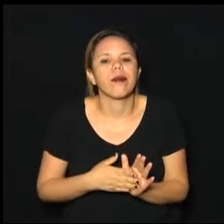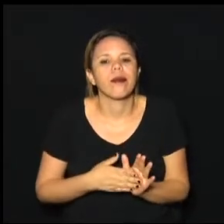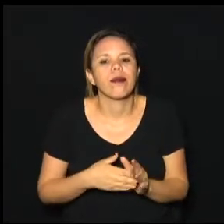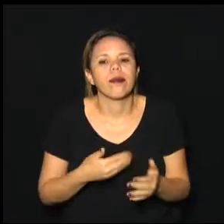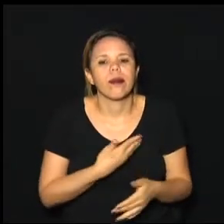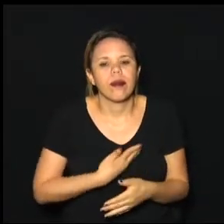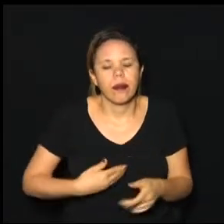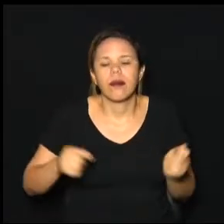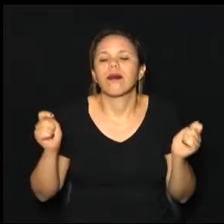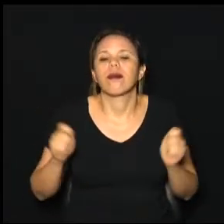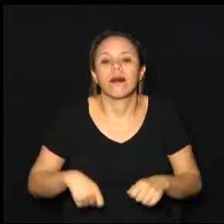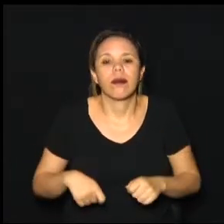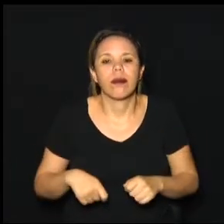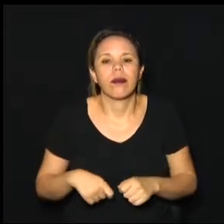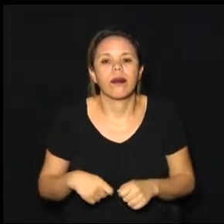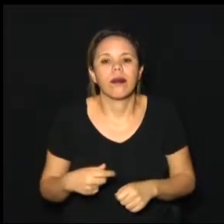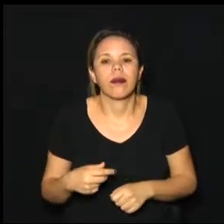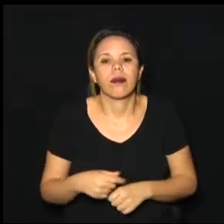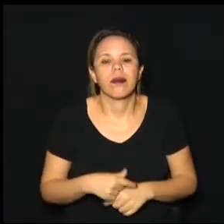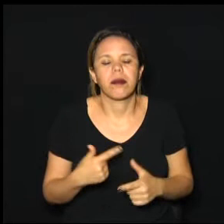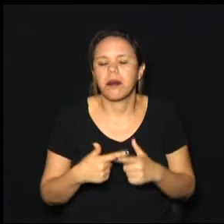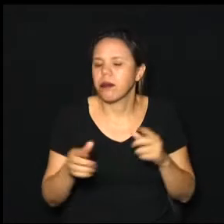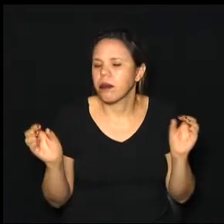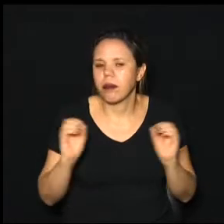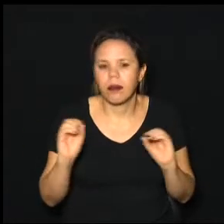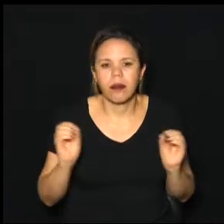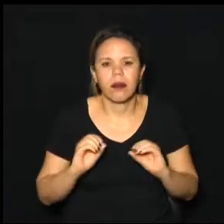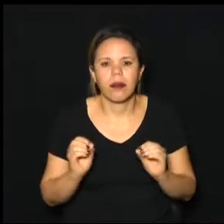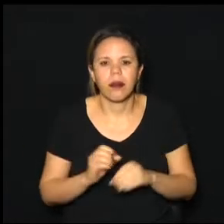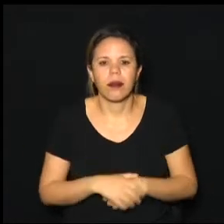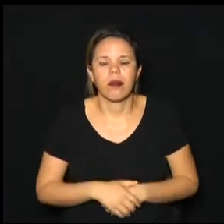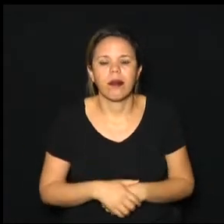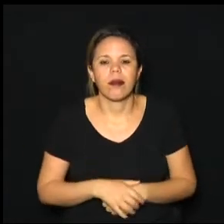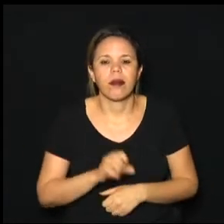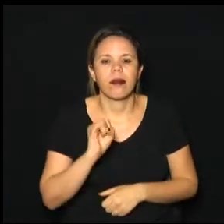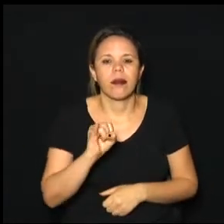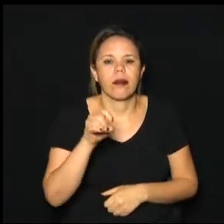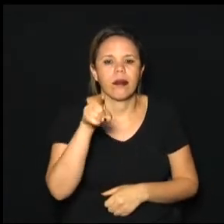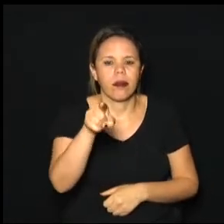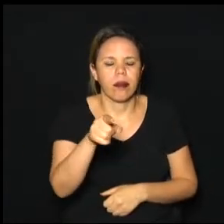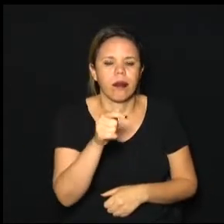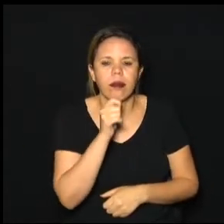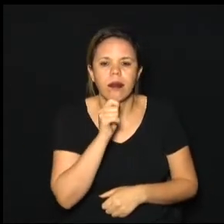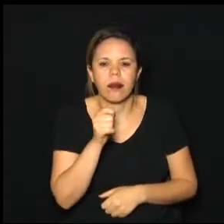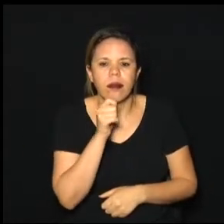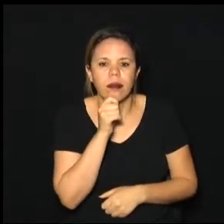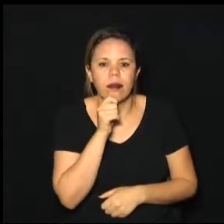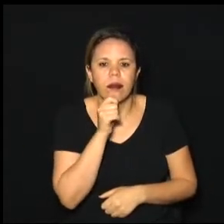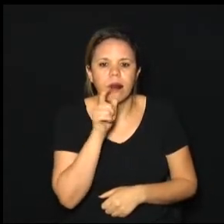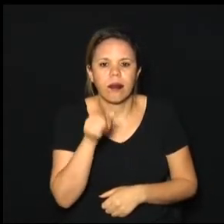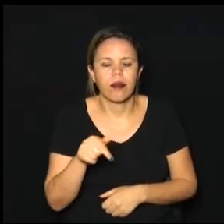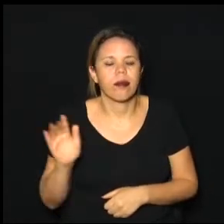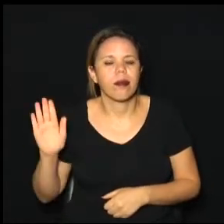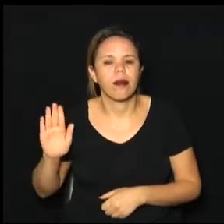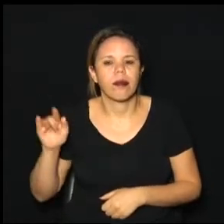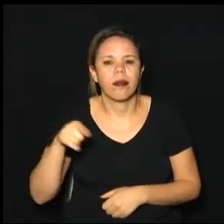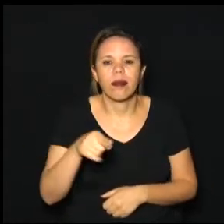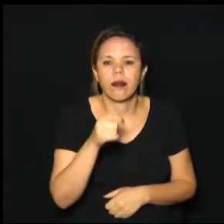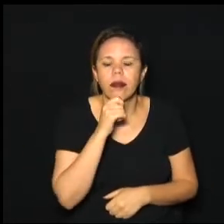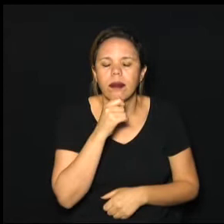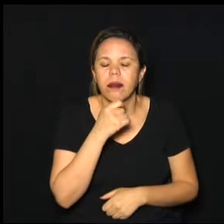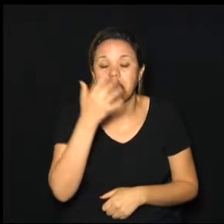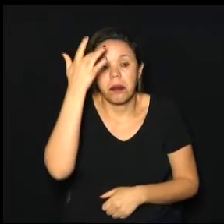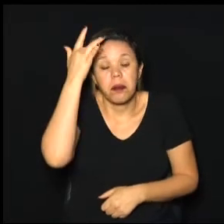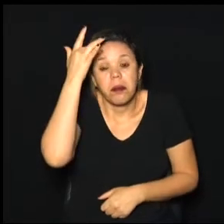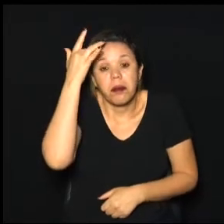governo? Pode. Não tem problema nenhum. Se você é pré-candidato, mas se você ainda não tem